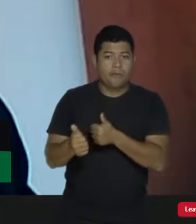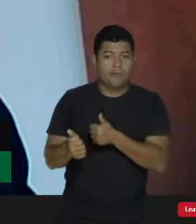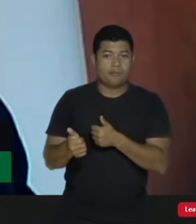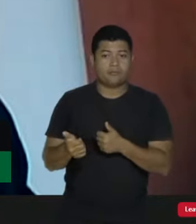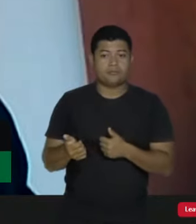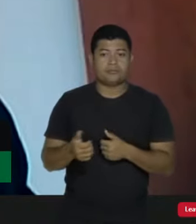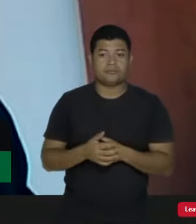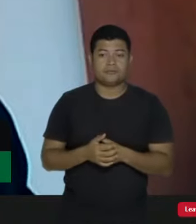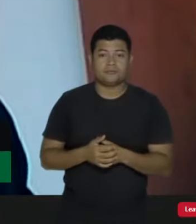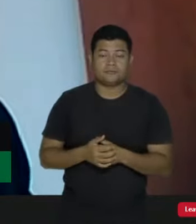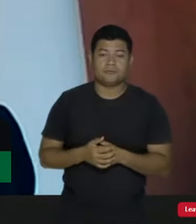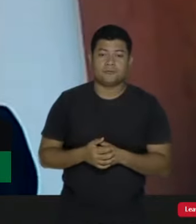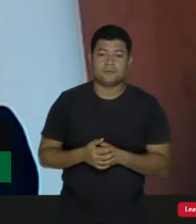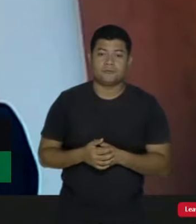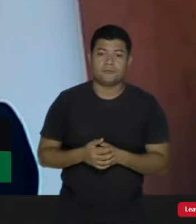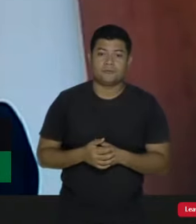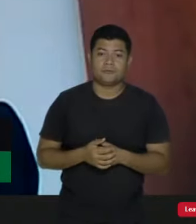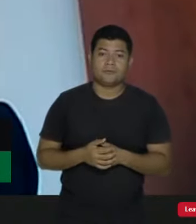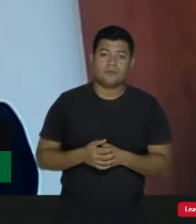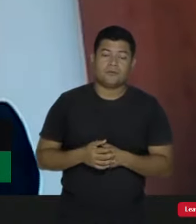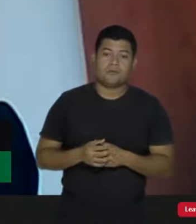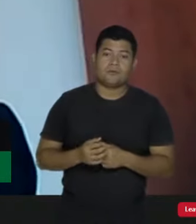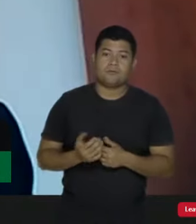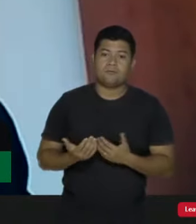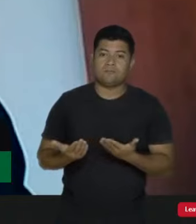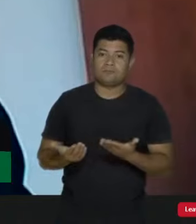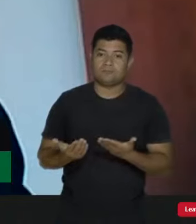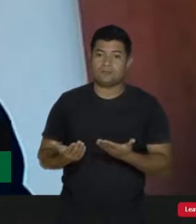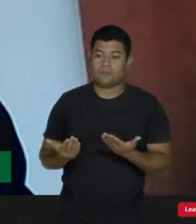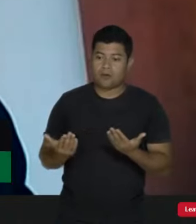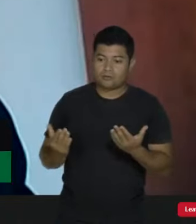gemelágio, ou seja, uma junção